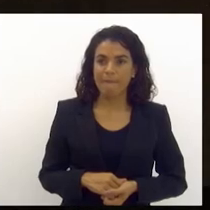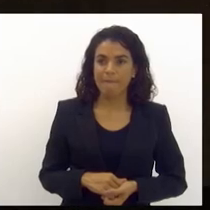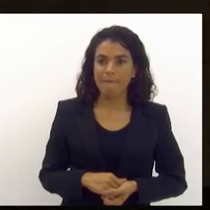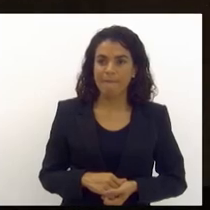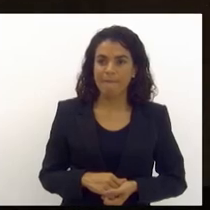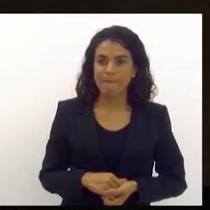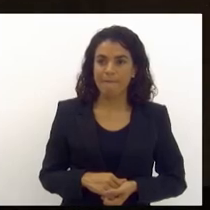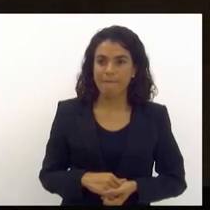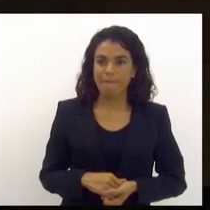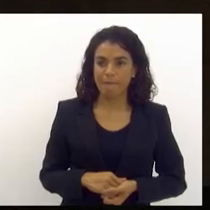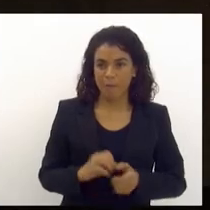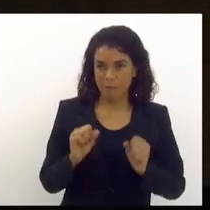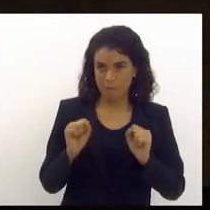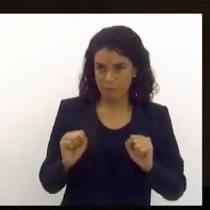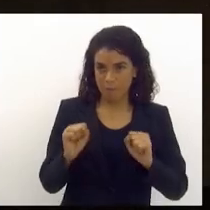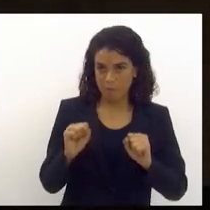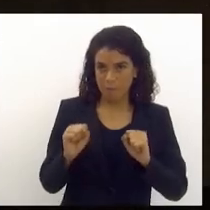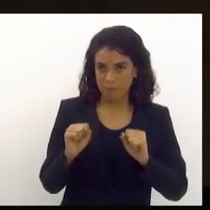Posso encaminhar?